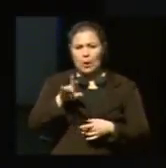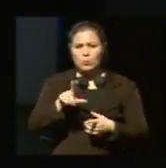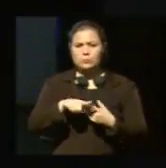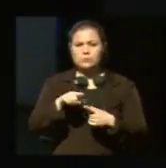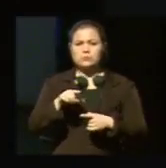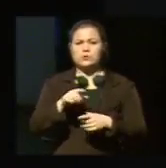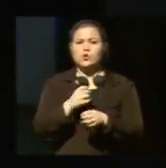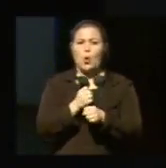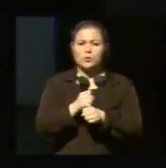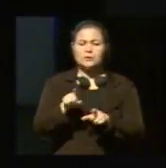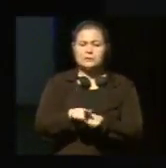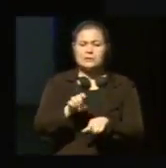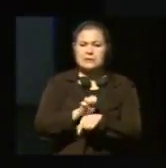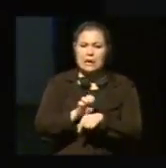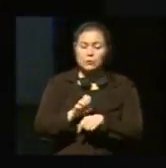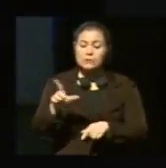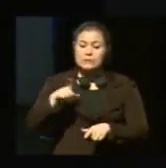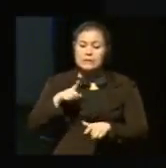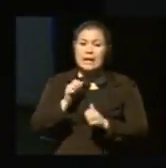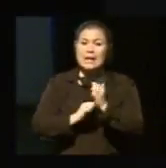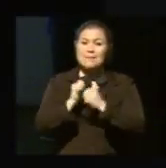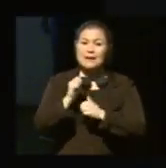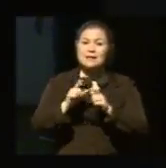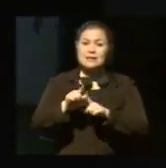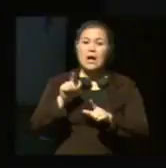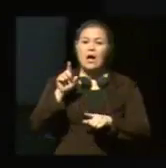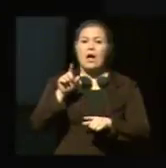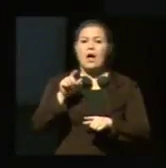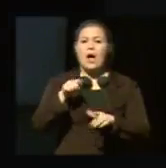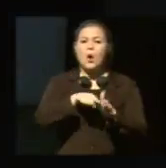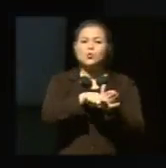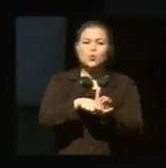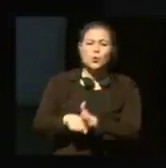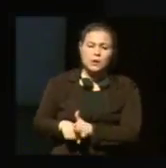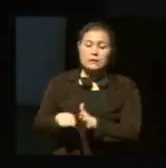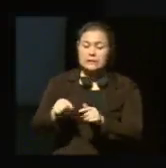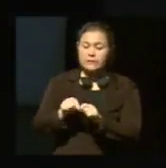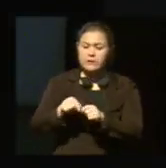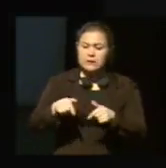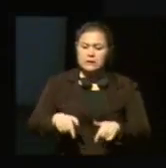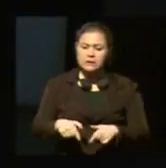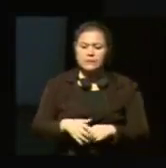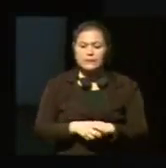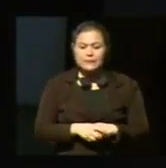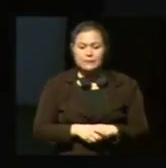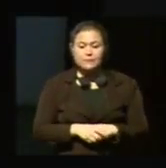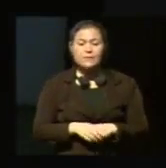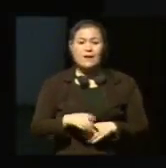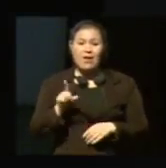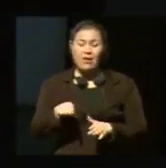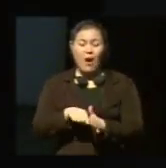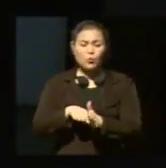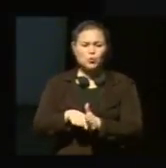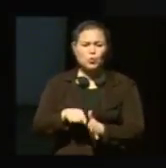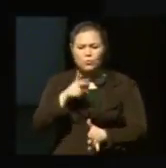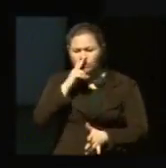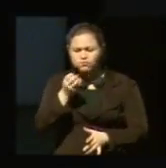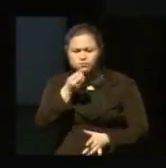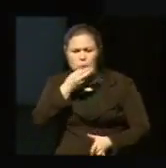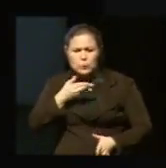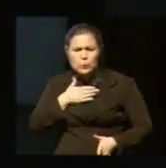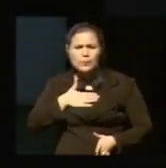aqui, que faz, eles têm uma empresa de auditoria que eles estão fazendo aqui. E esse auditor me contou